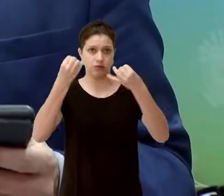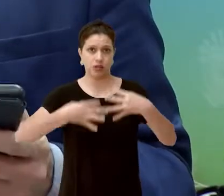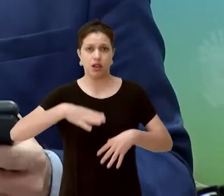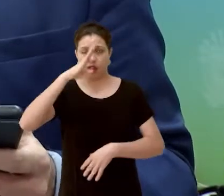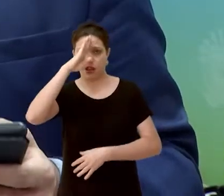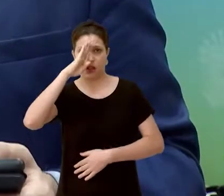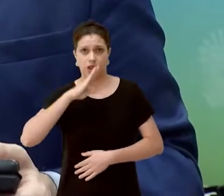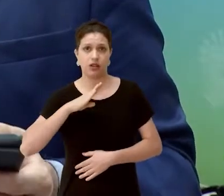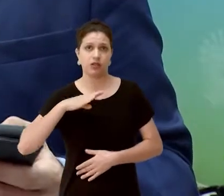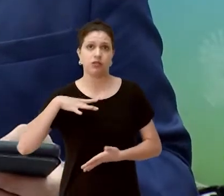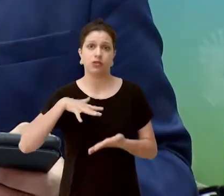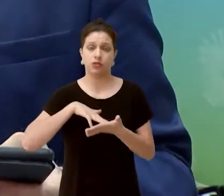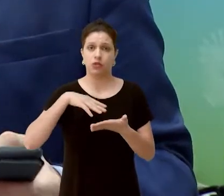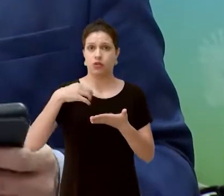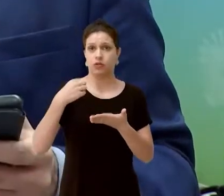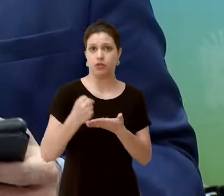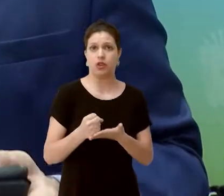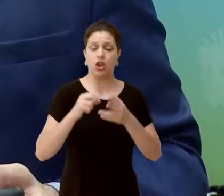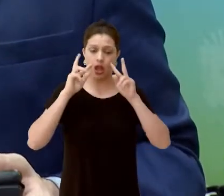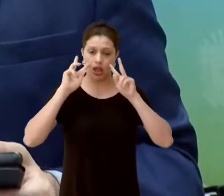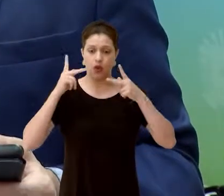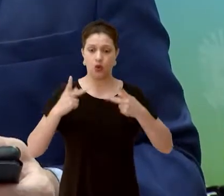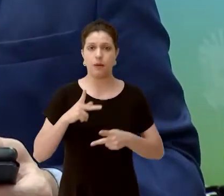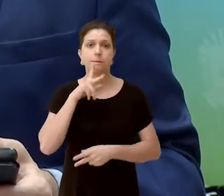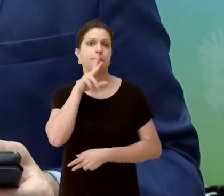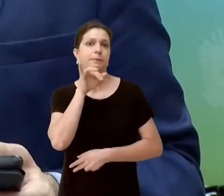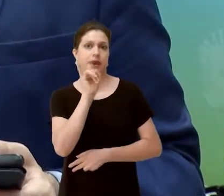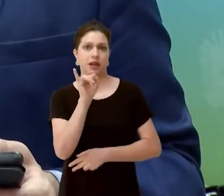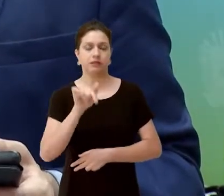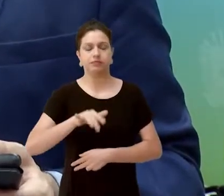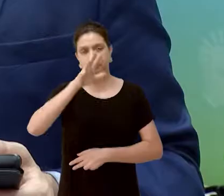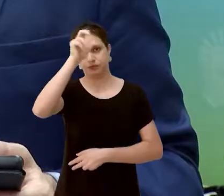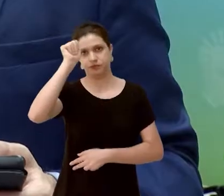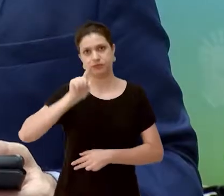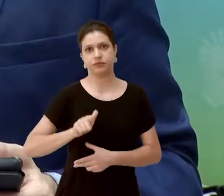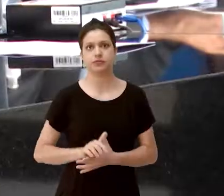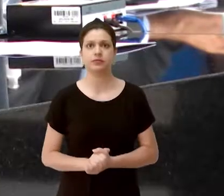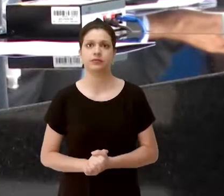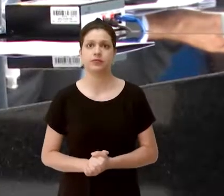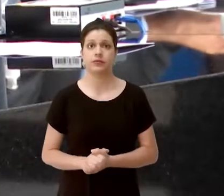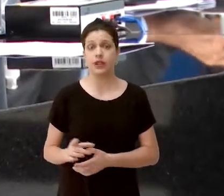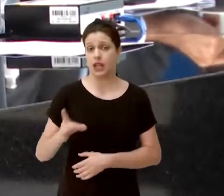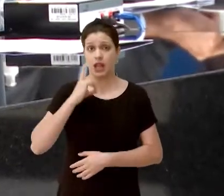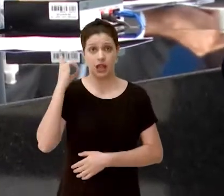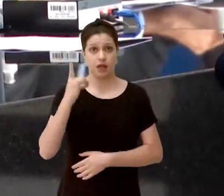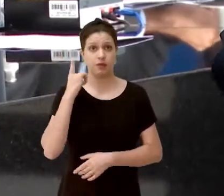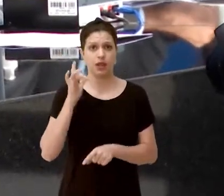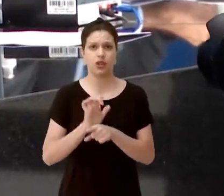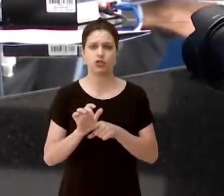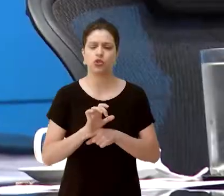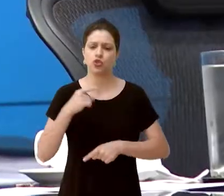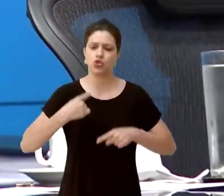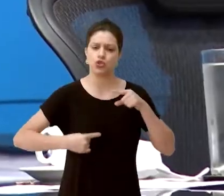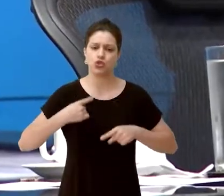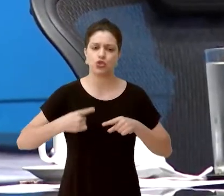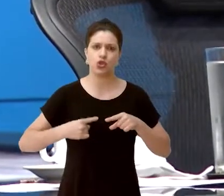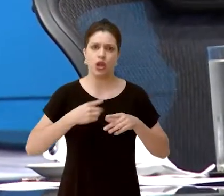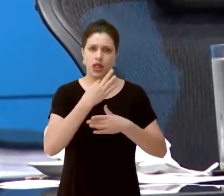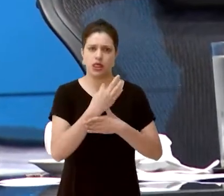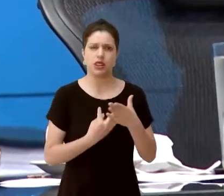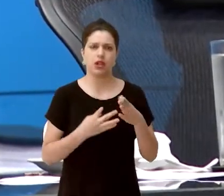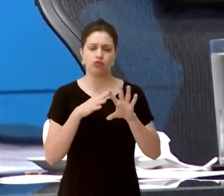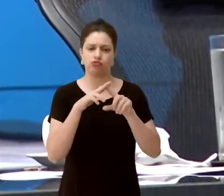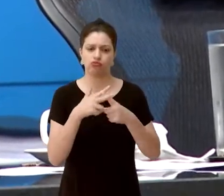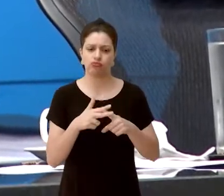cartazes sobre a gratuidade do registro e reconhecimento de paternidade em Mato Grosso do Sul. Os deputados estaduais discutiram a